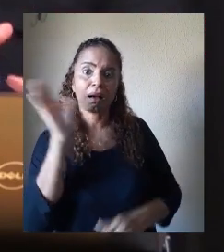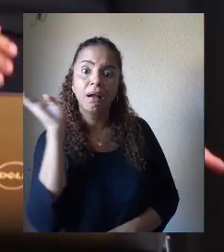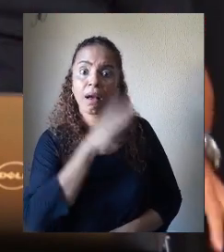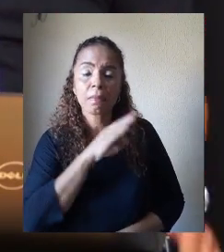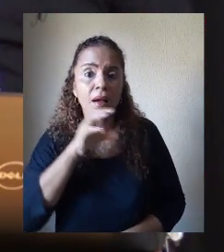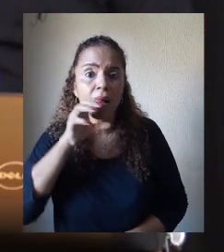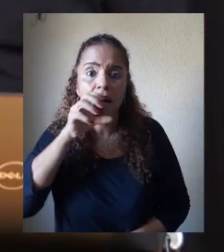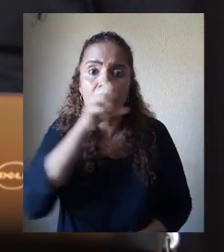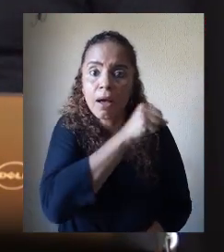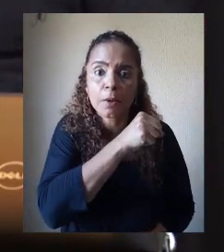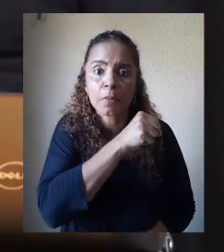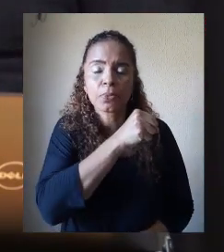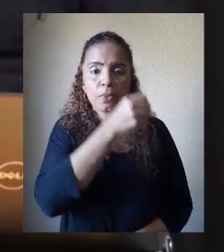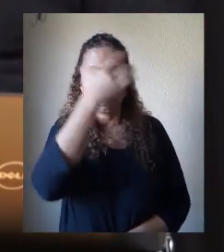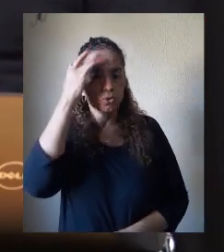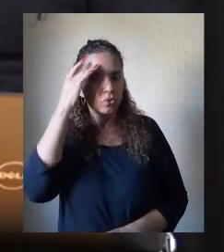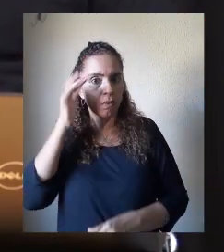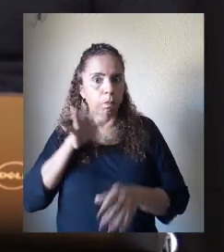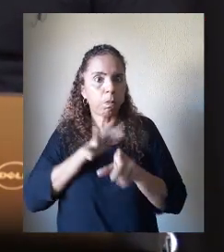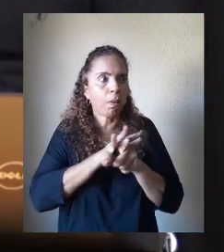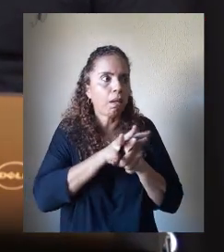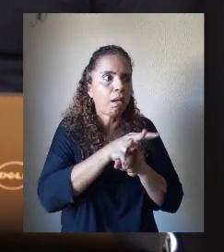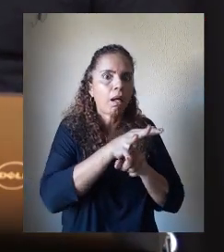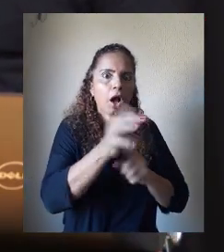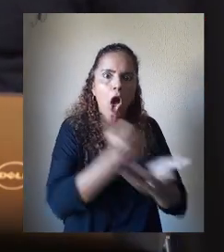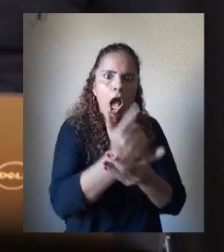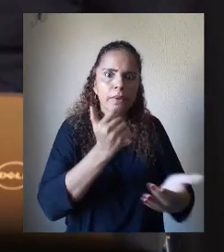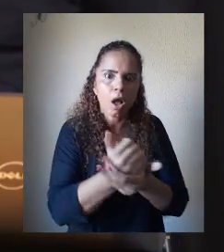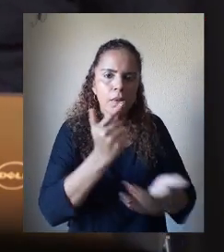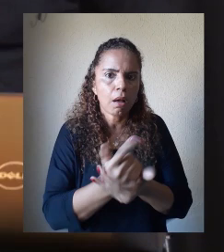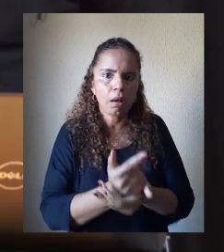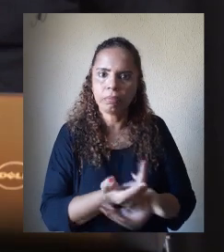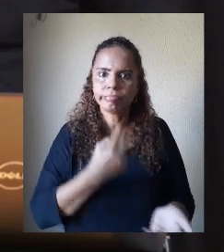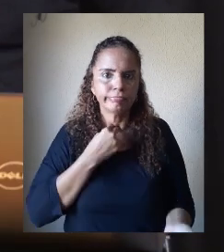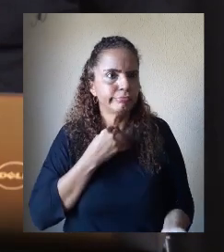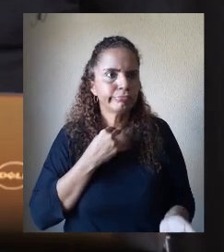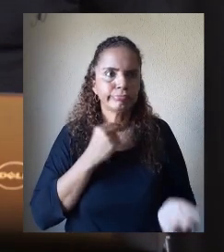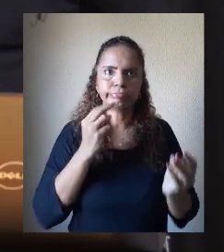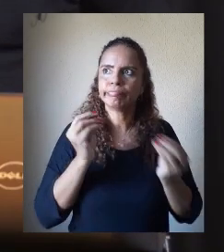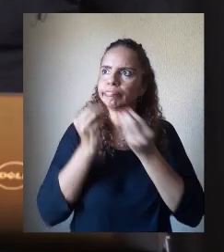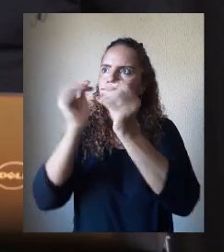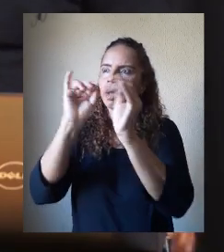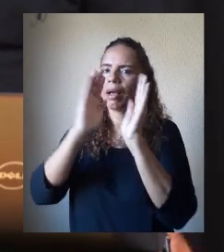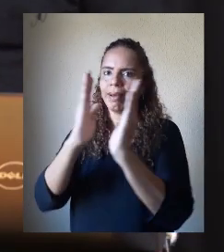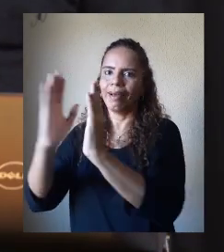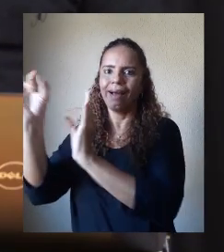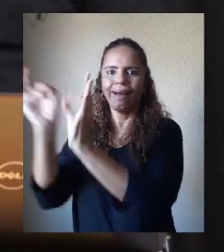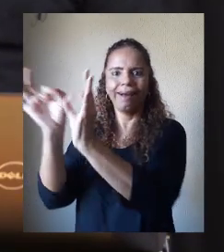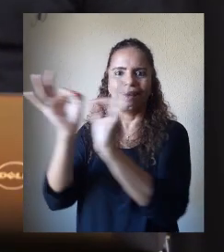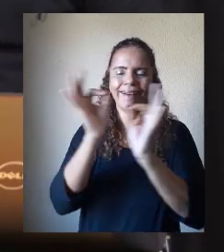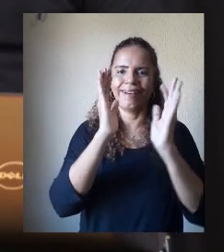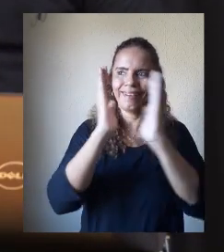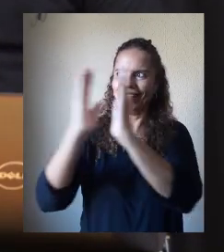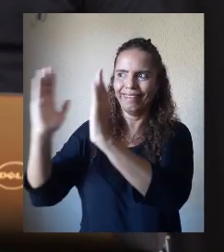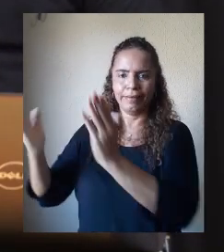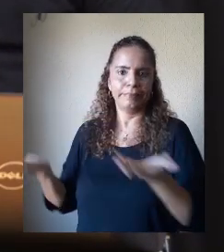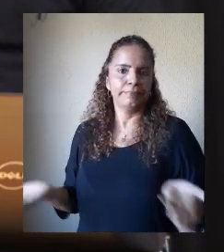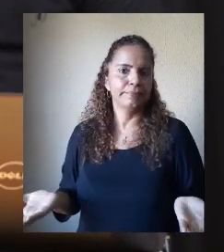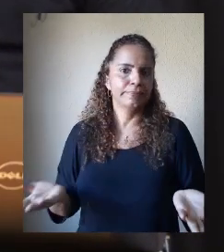tempo nem a prateleira. Isso, o álcool gel e máscara, e a gente tem que, especialmente as máscaras, a gente tem